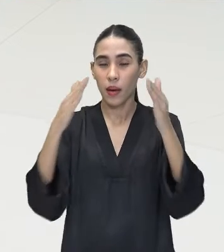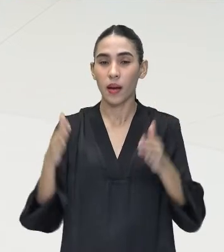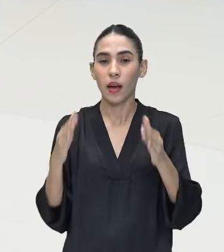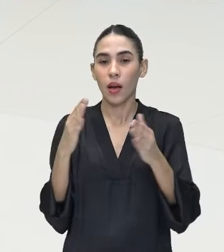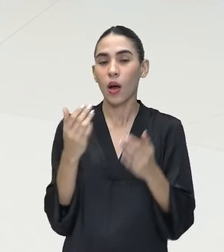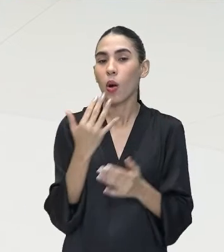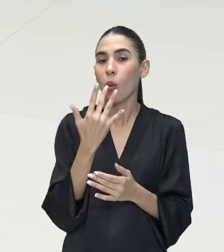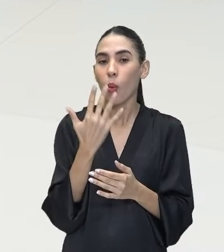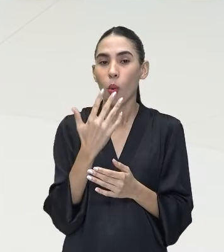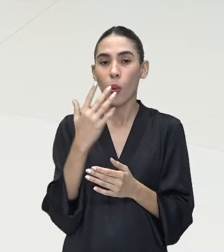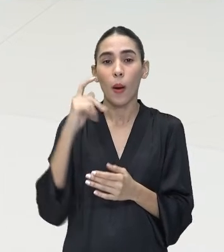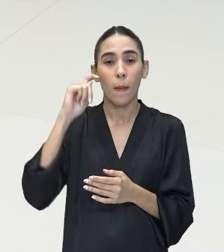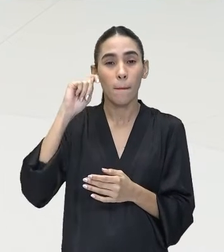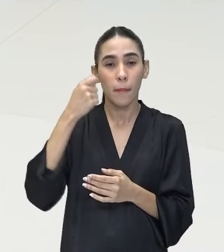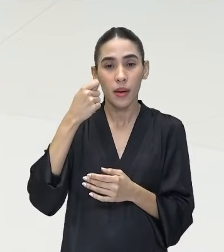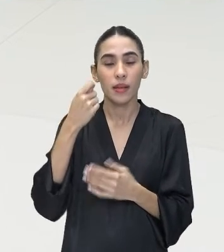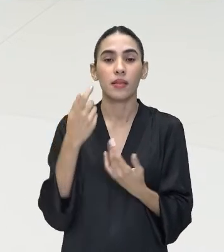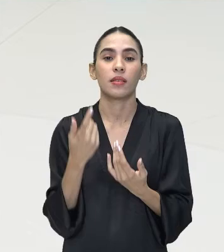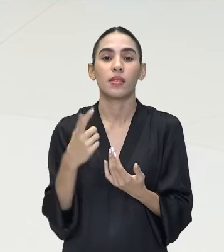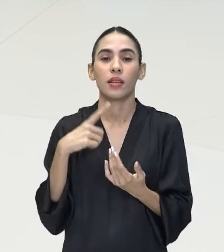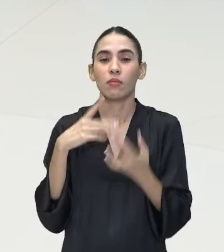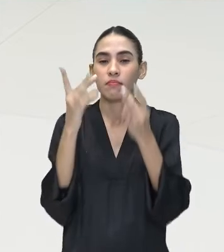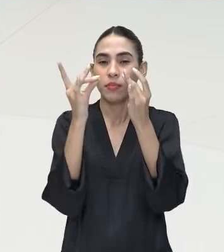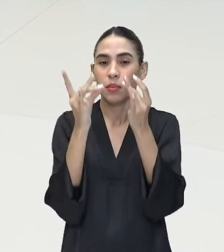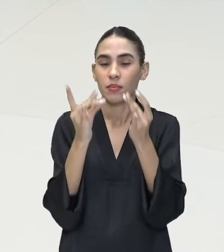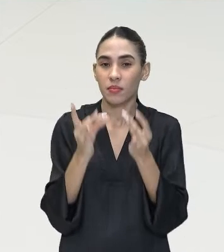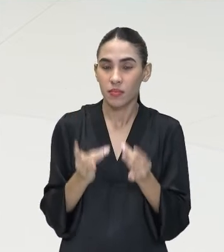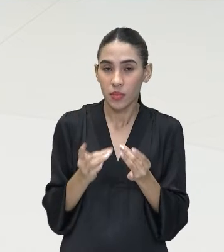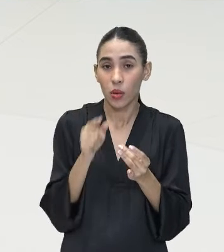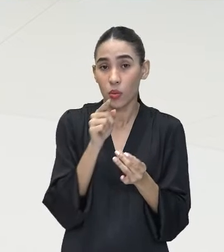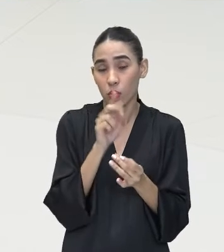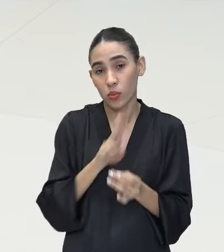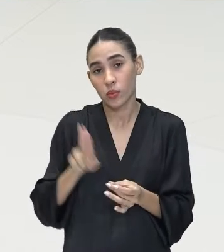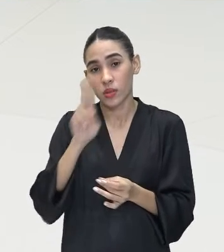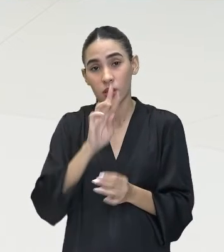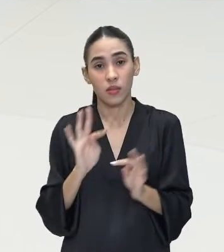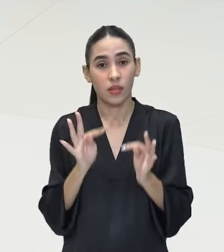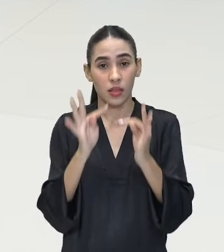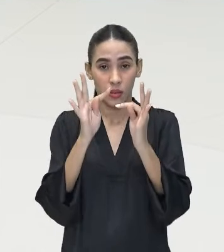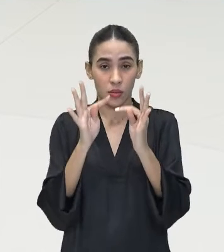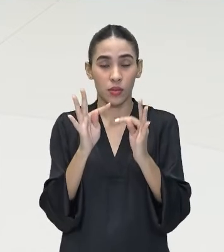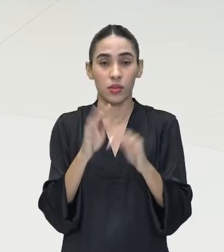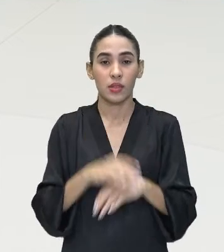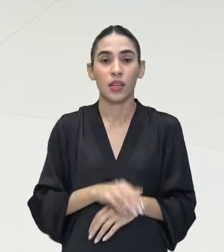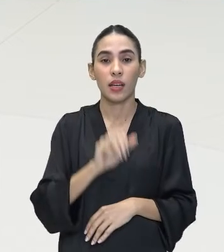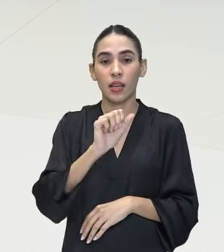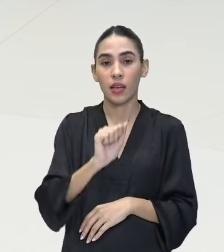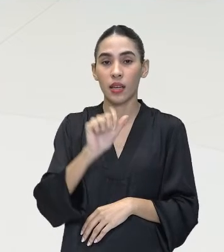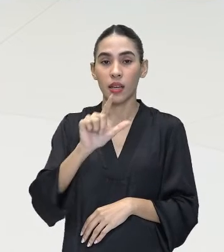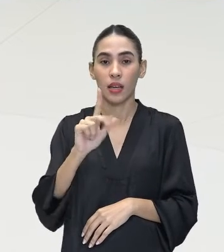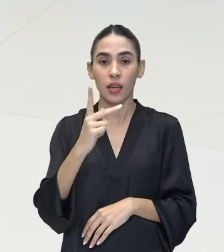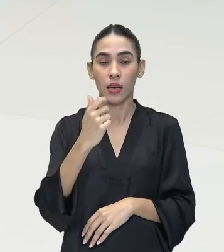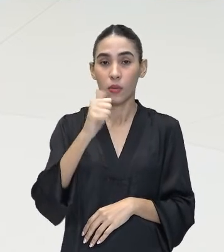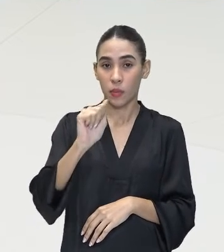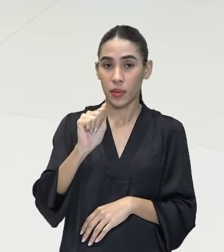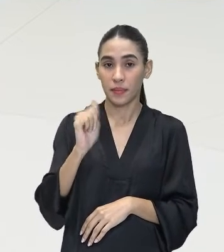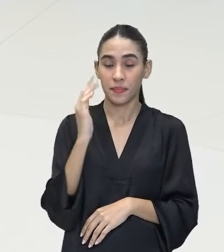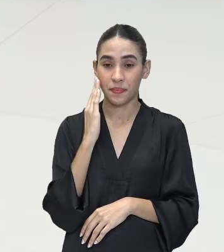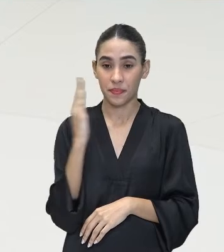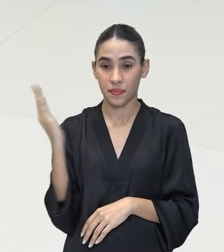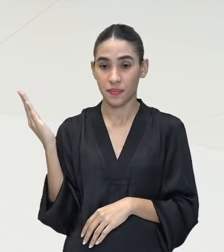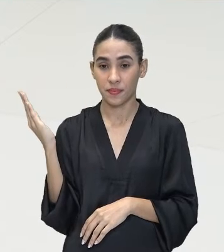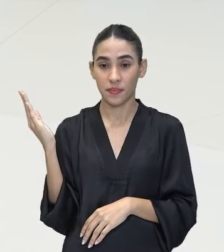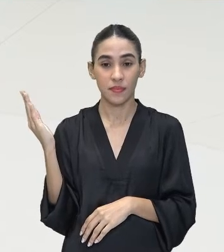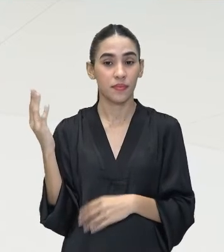Então, a gente mostra com detalhes através dessa tecnologia de Alfa. Então, o que